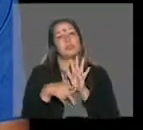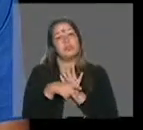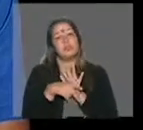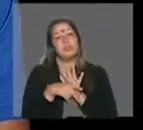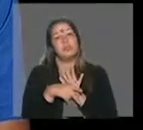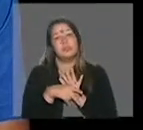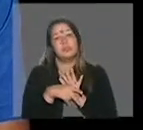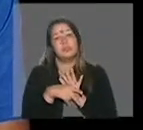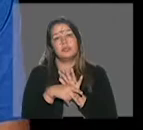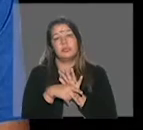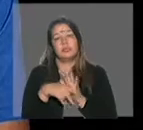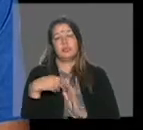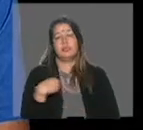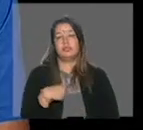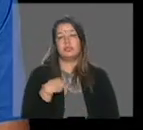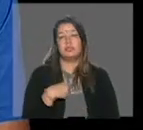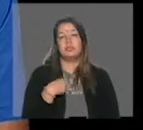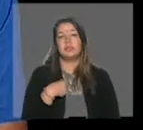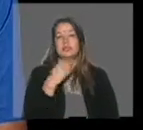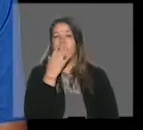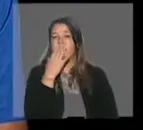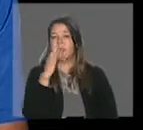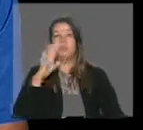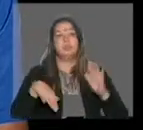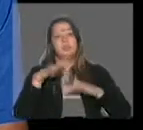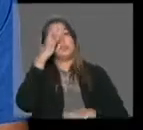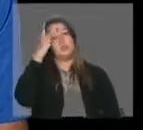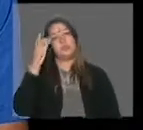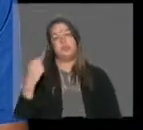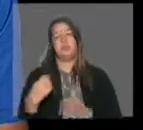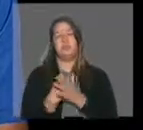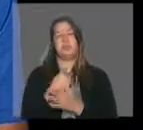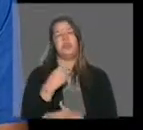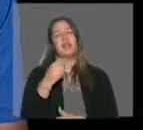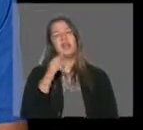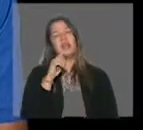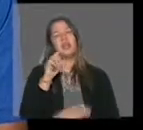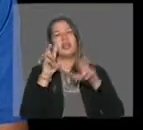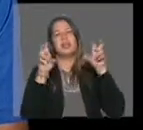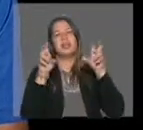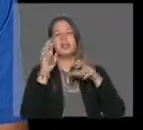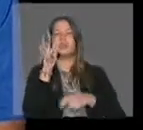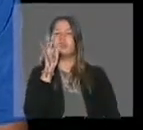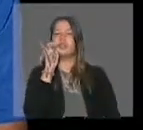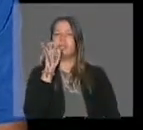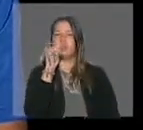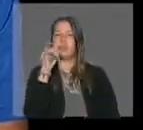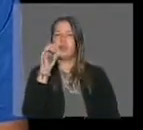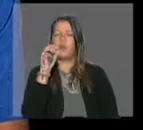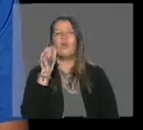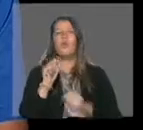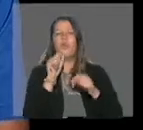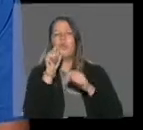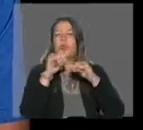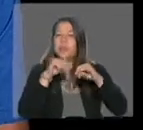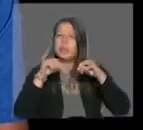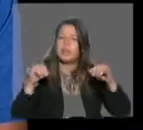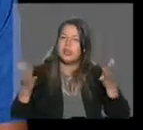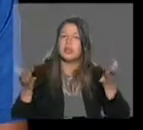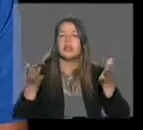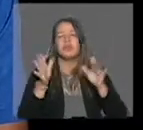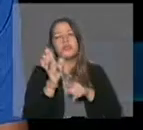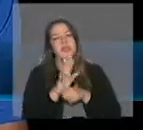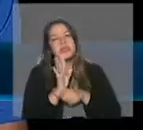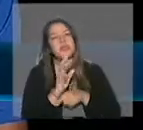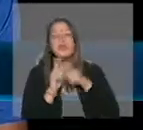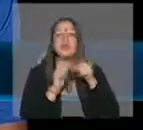característica, é o que dá a vida da cor. Tem gente que me pergunta, às vezes, se Tião é um documentário. Porque a impressão que